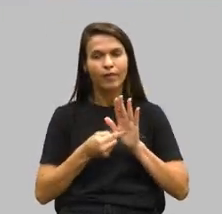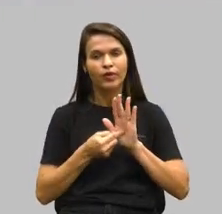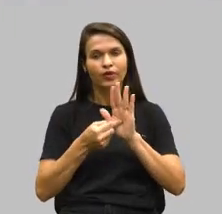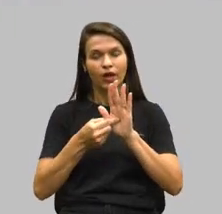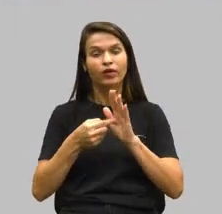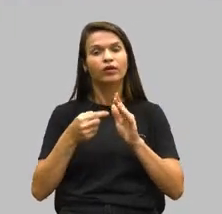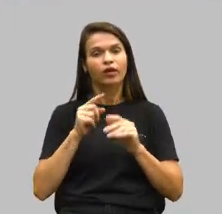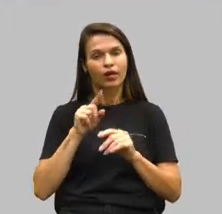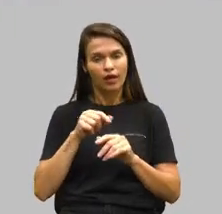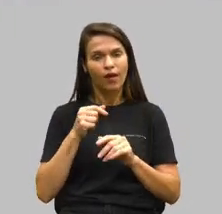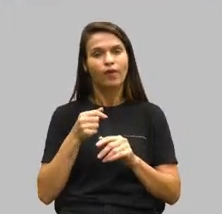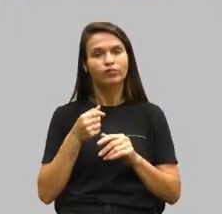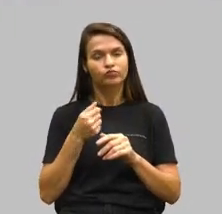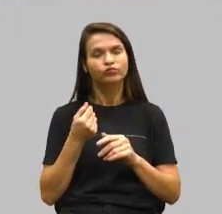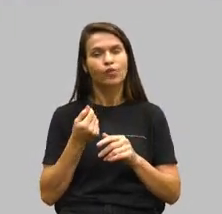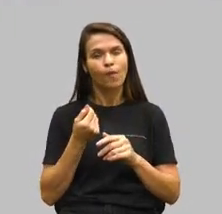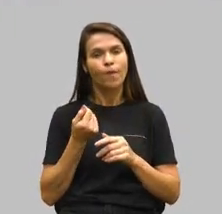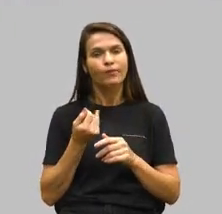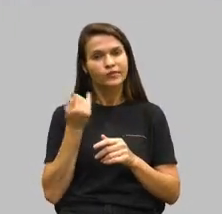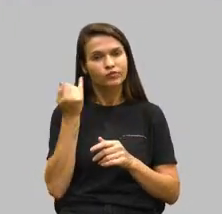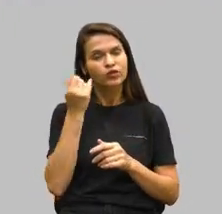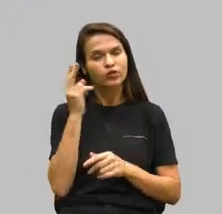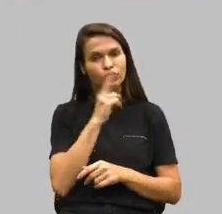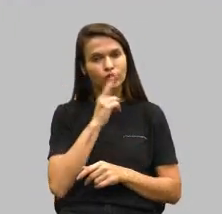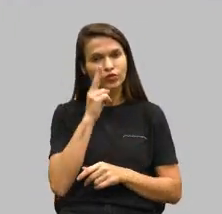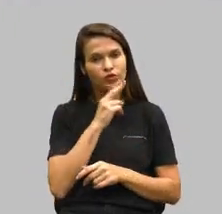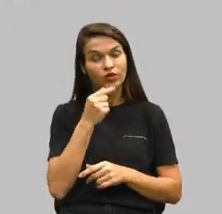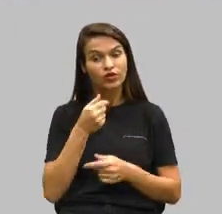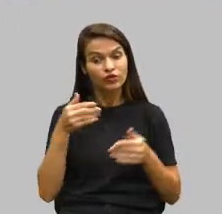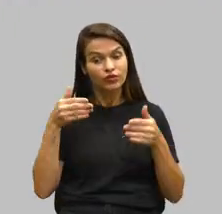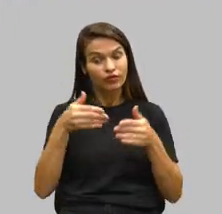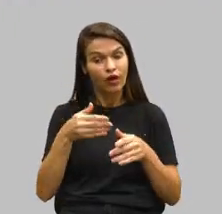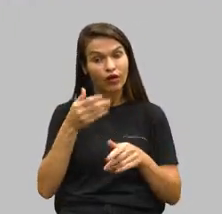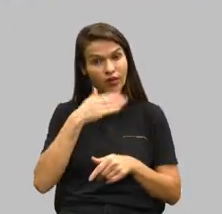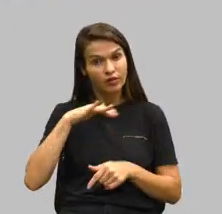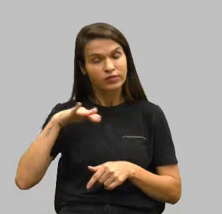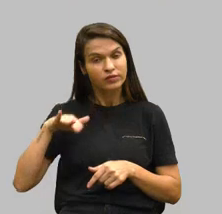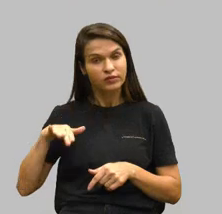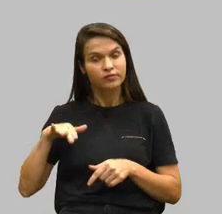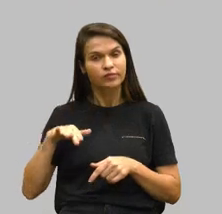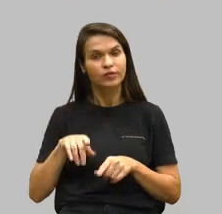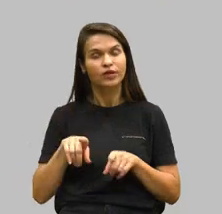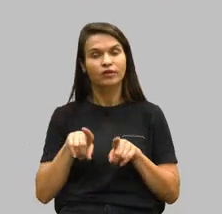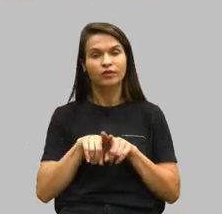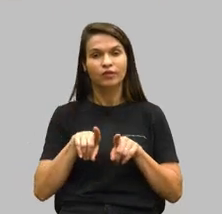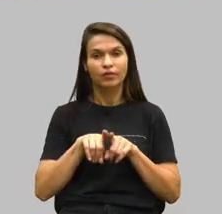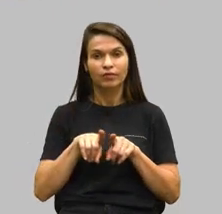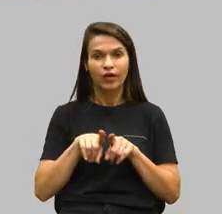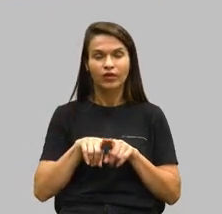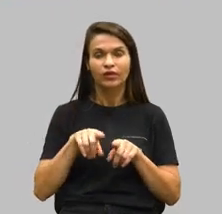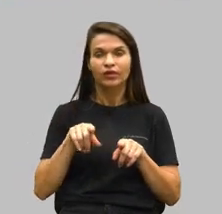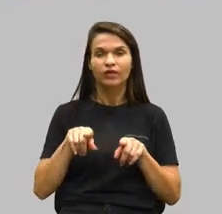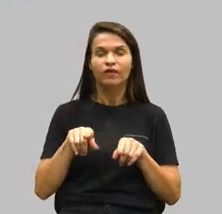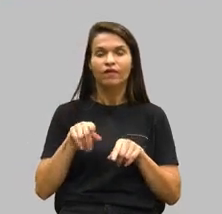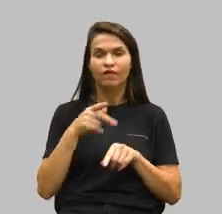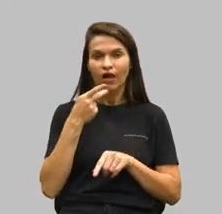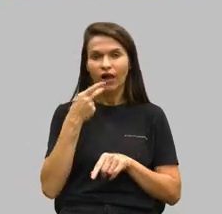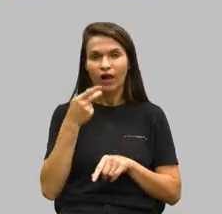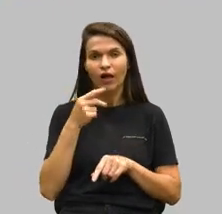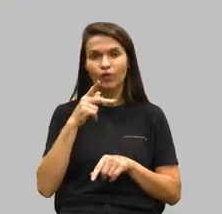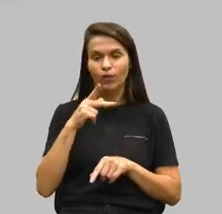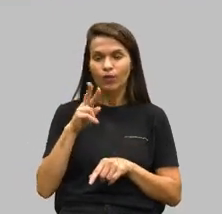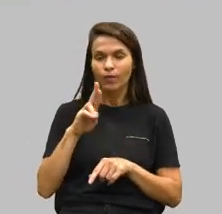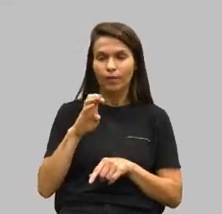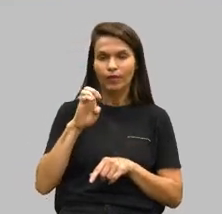necessidade urgente que a gente trabalhe a primeira infância e aí nós estamos falando eh do pré-natal aos 6 anos de